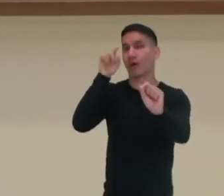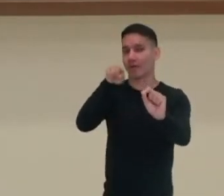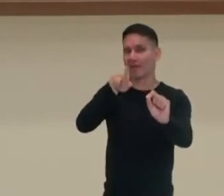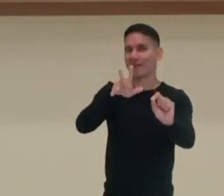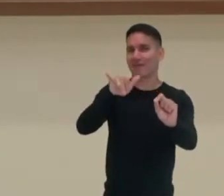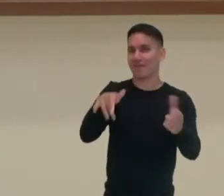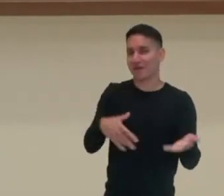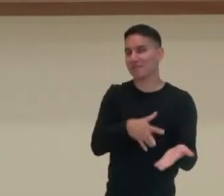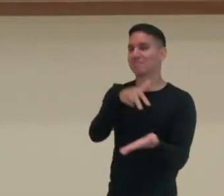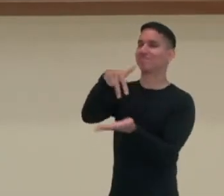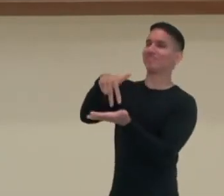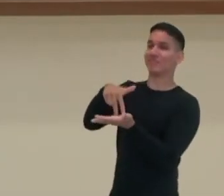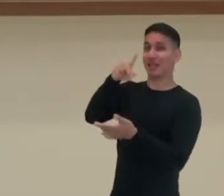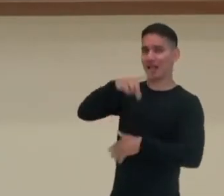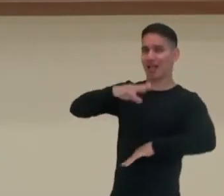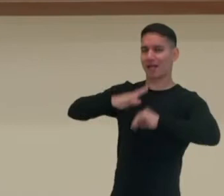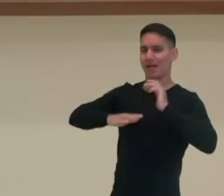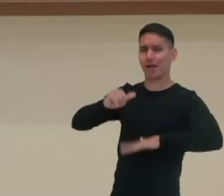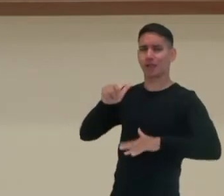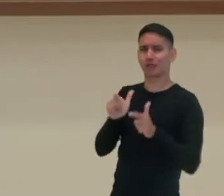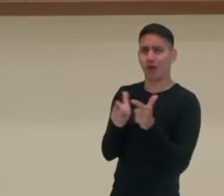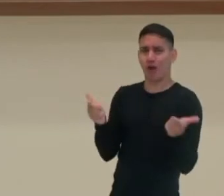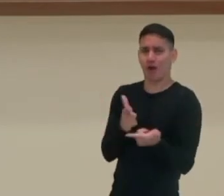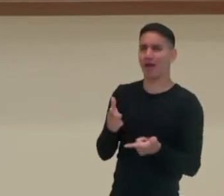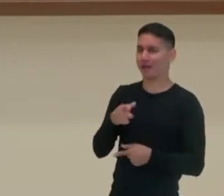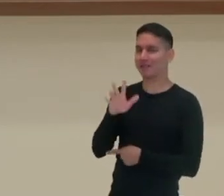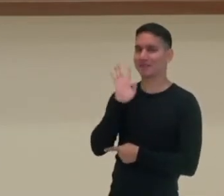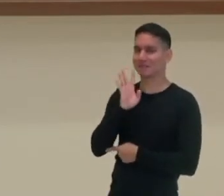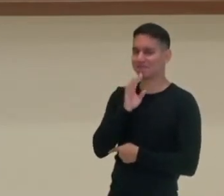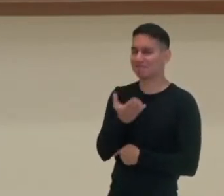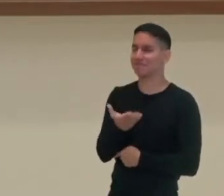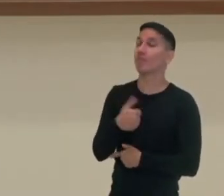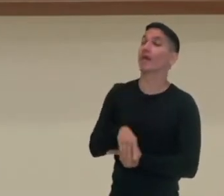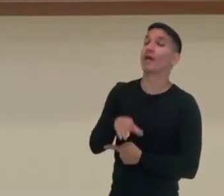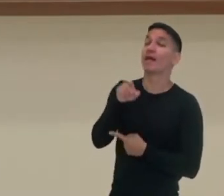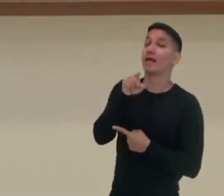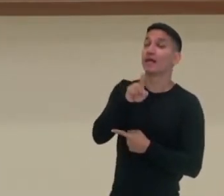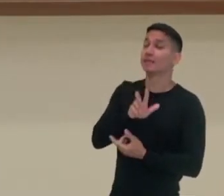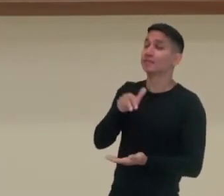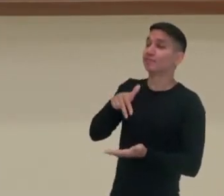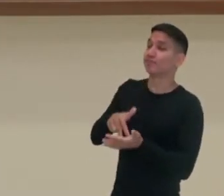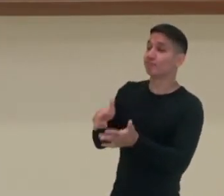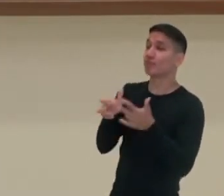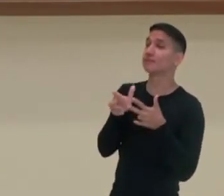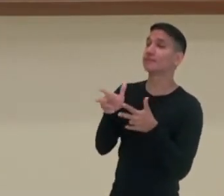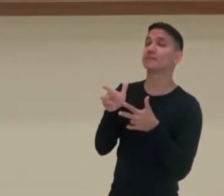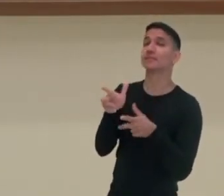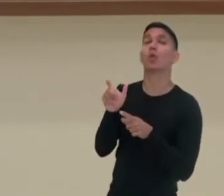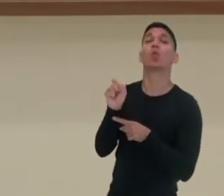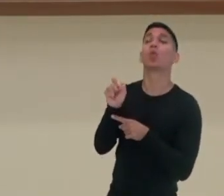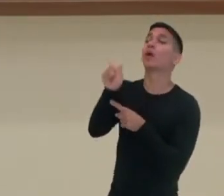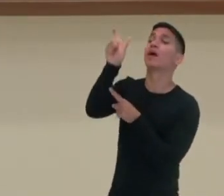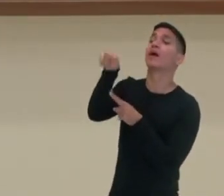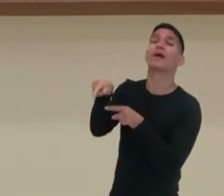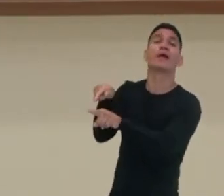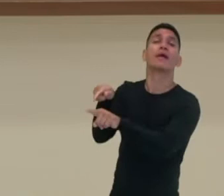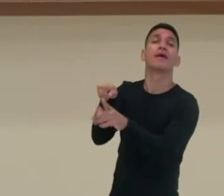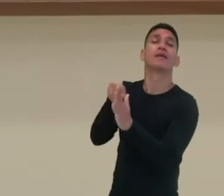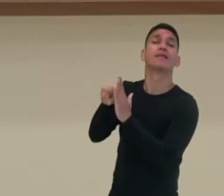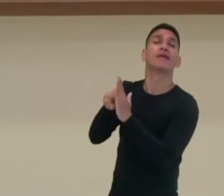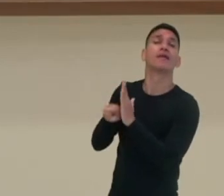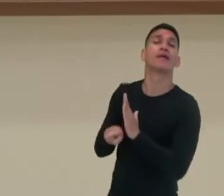você, meu caro estudante, é um jornalista. Bacana essa ideia, né? Quem você gostaria de entrevistar?